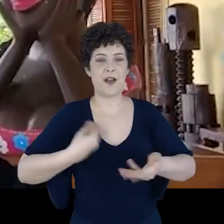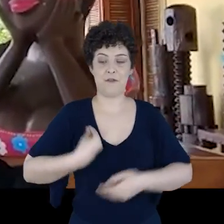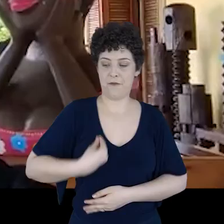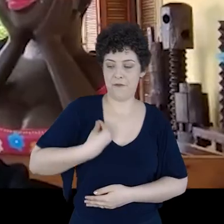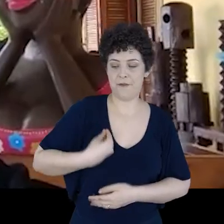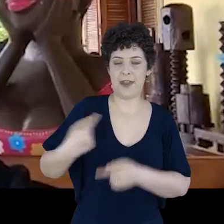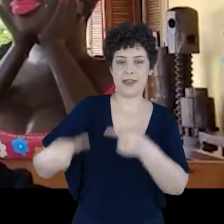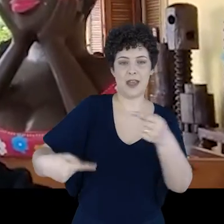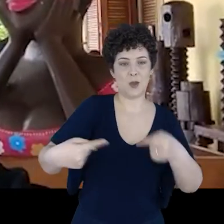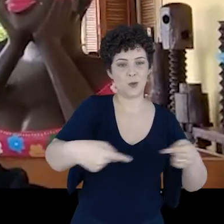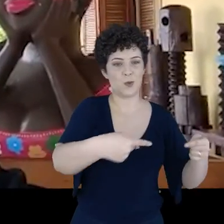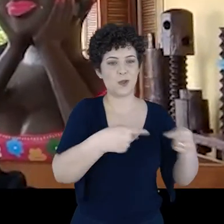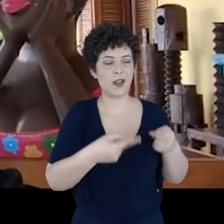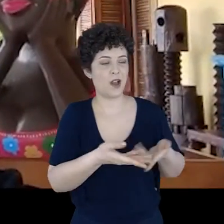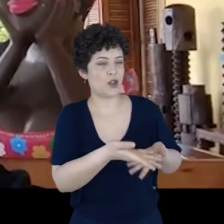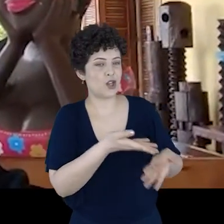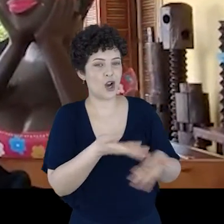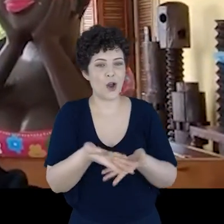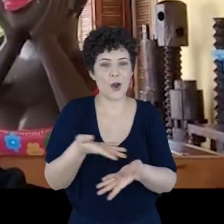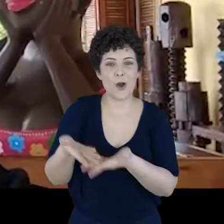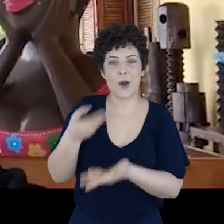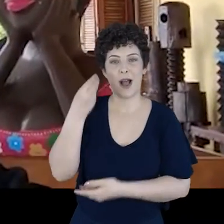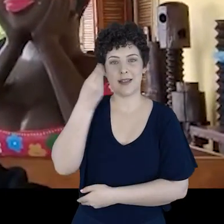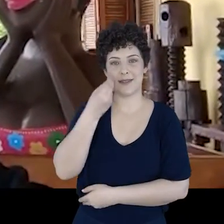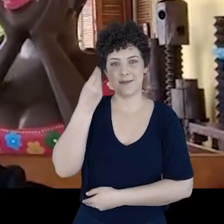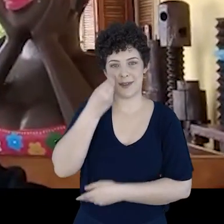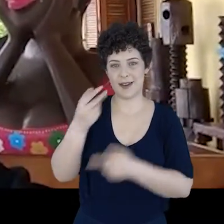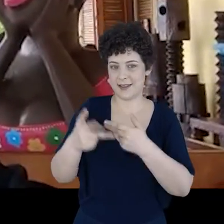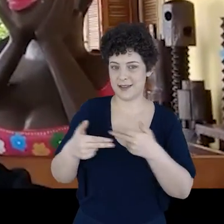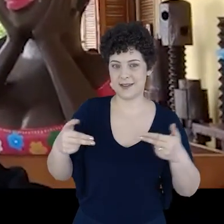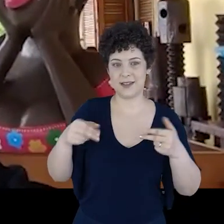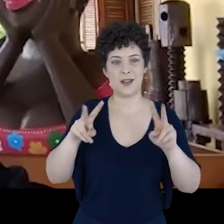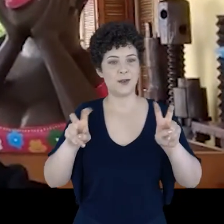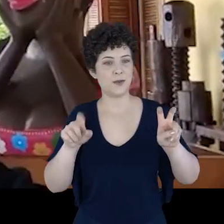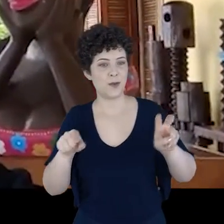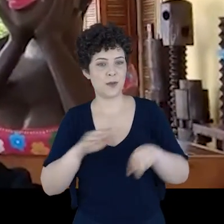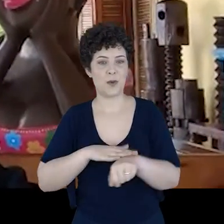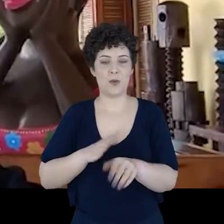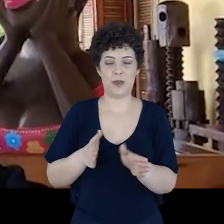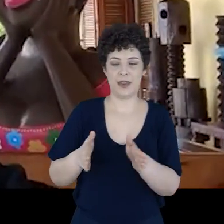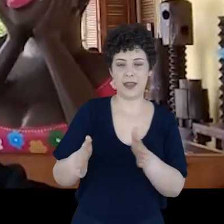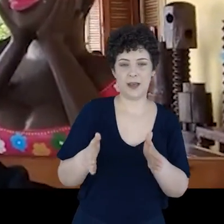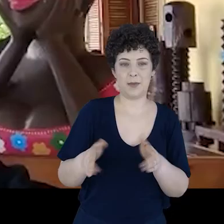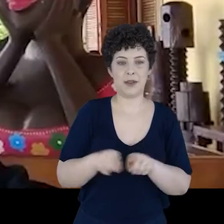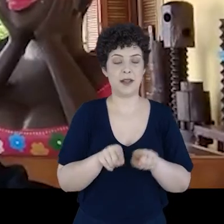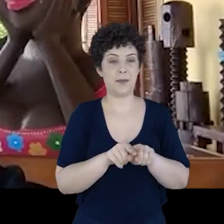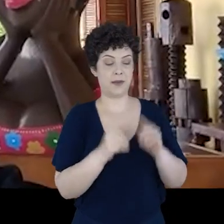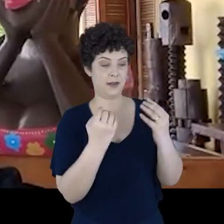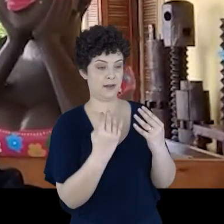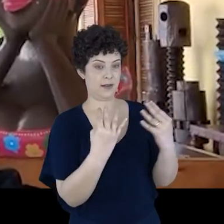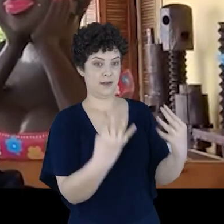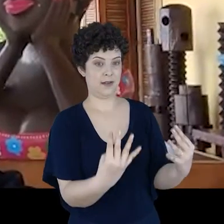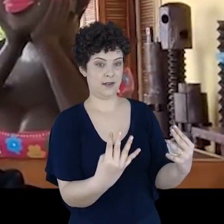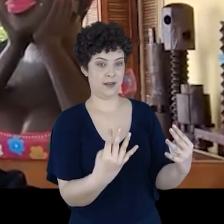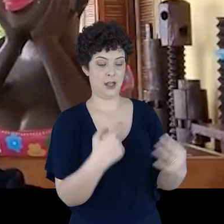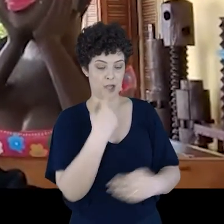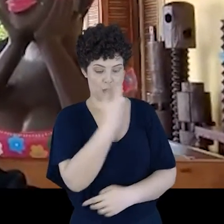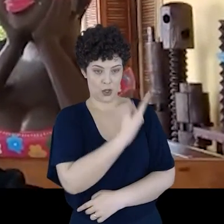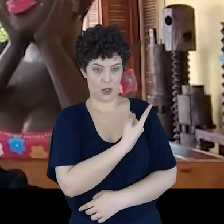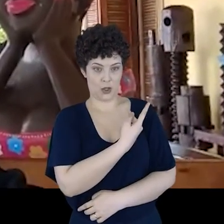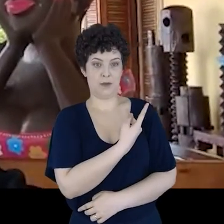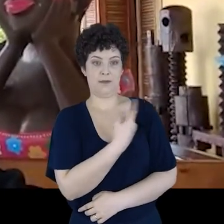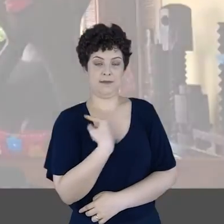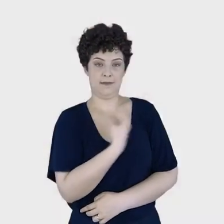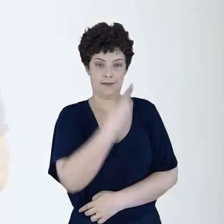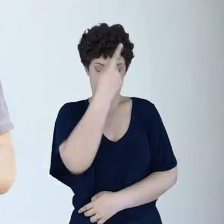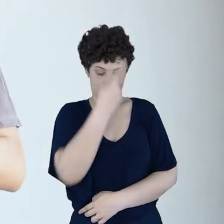Flávio Francisco. Com discussões, trocas e experiências sobre o tempo. Estudante. O espectador e